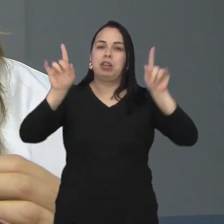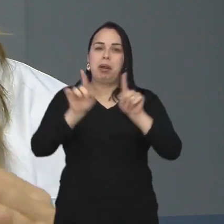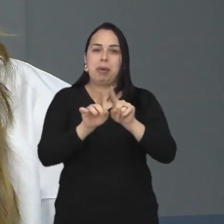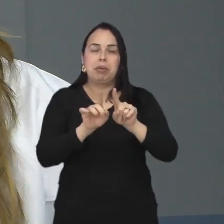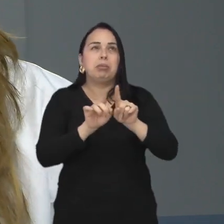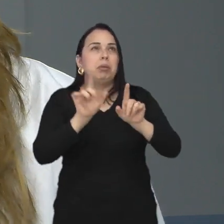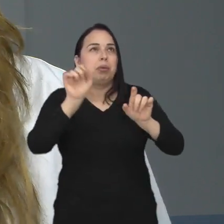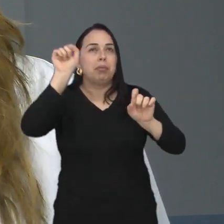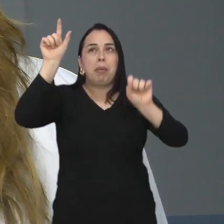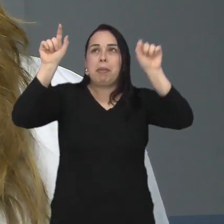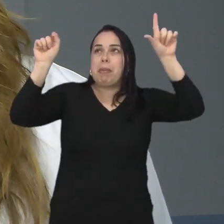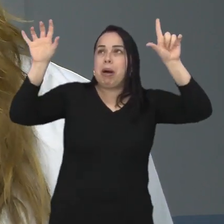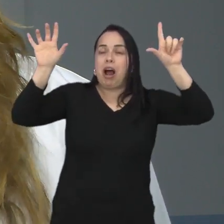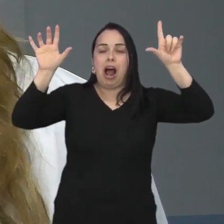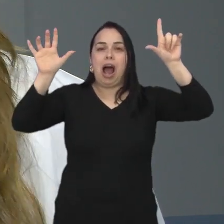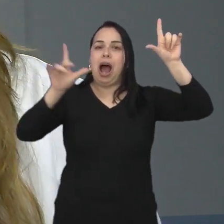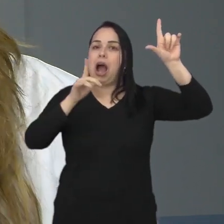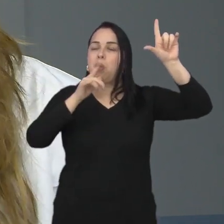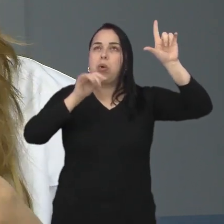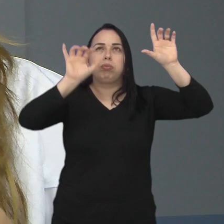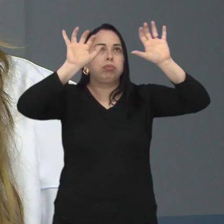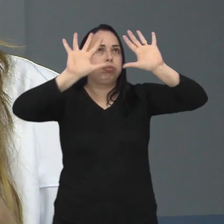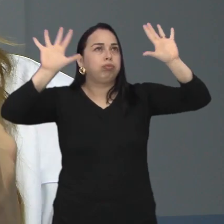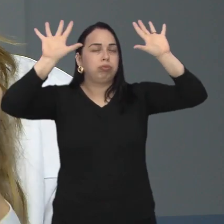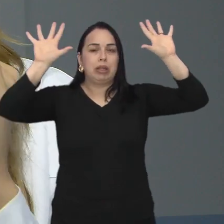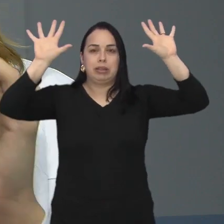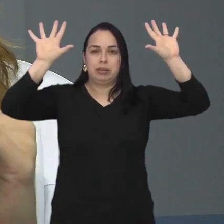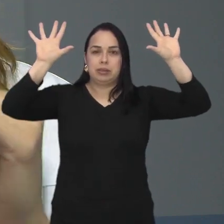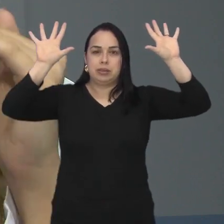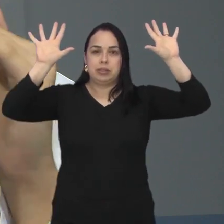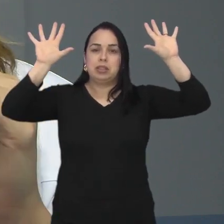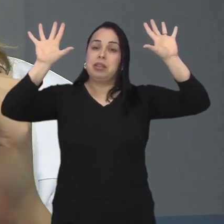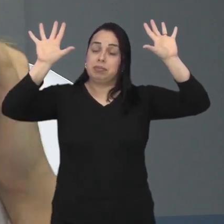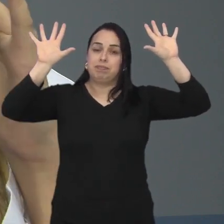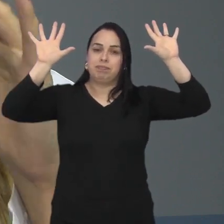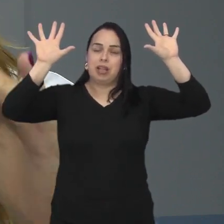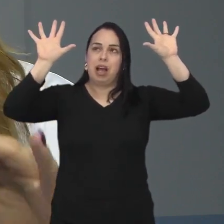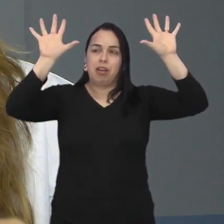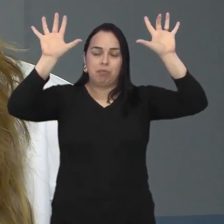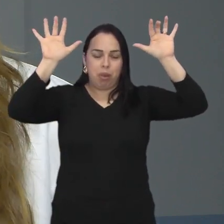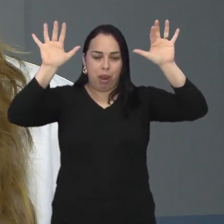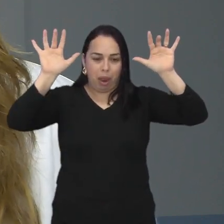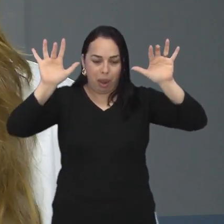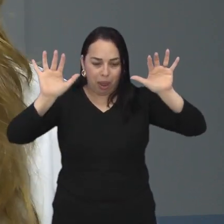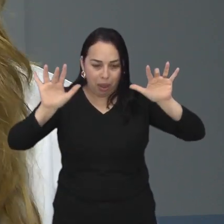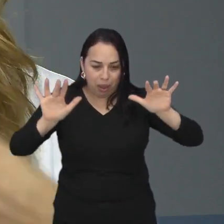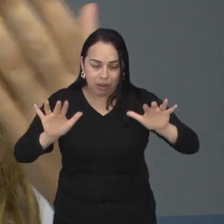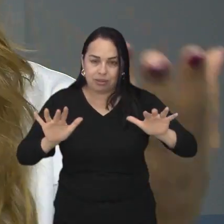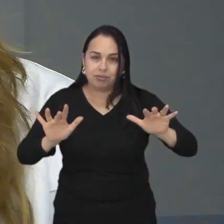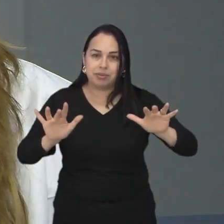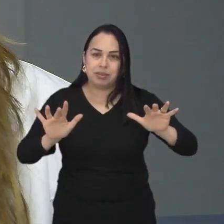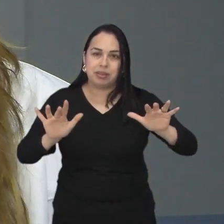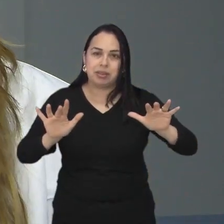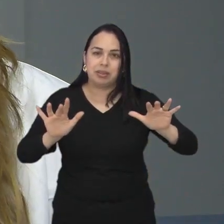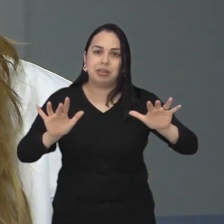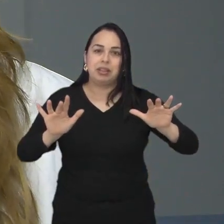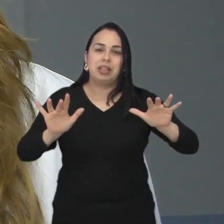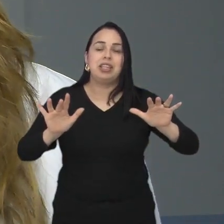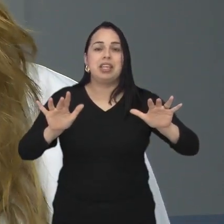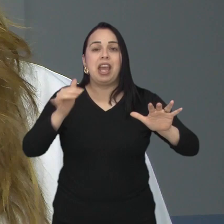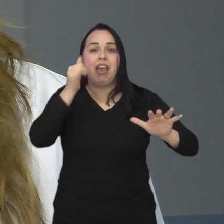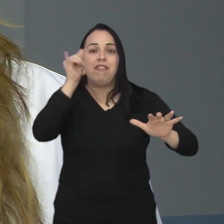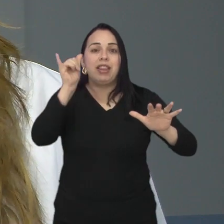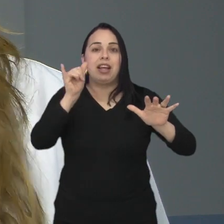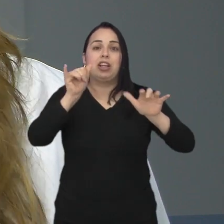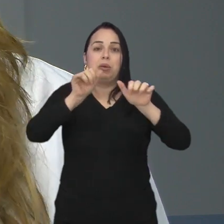de micro-organismo que ficam dispersas no ar, elas ficam, com o aumento da umidade, elas decaem mais e não deixam ser tanto propagadas